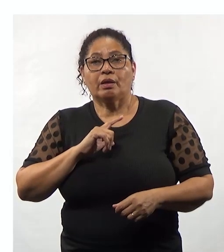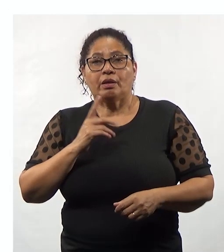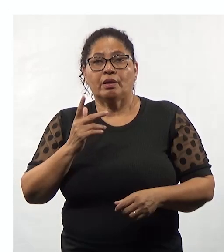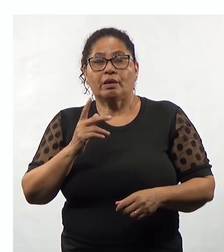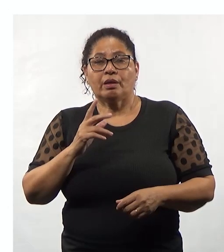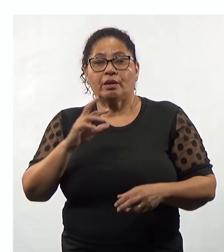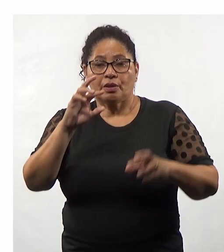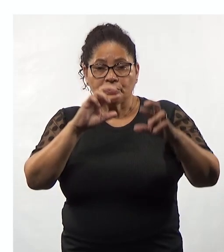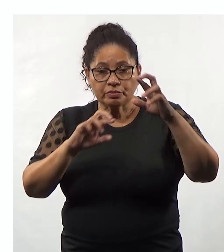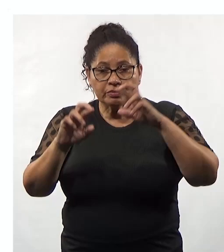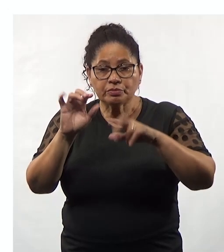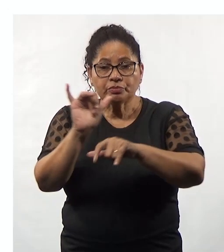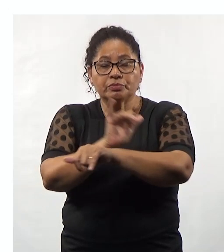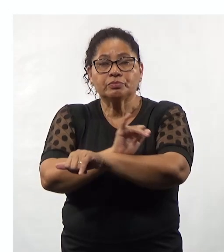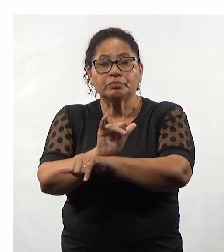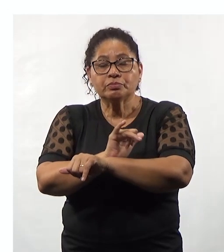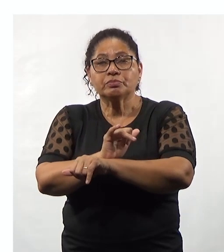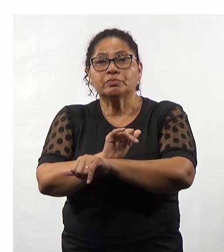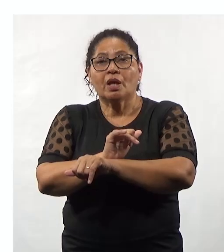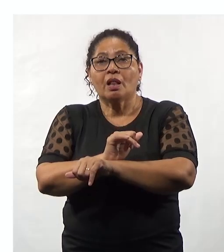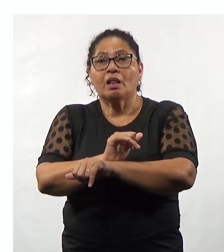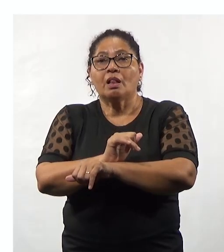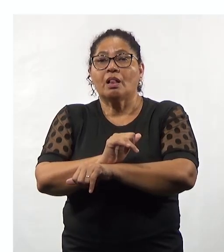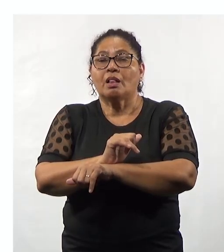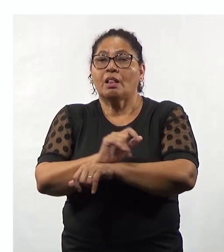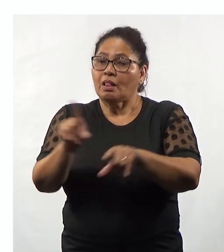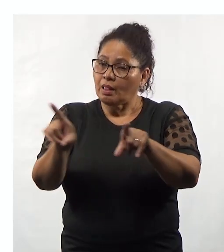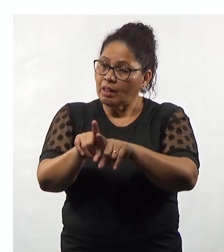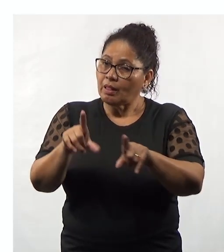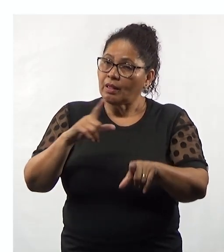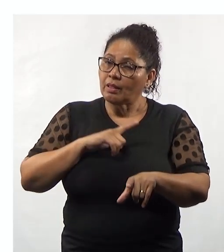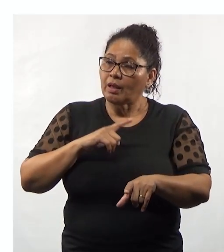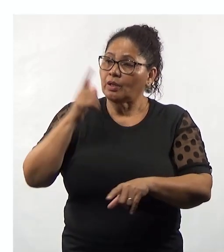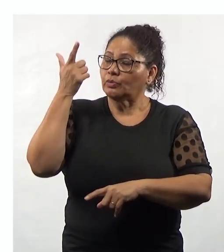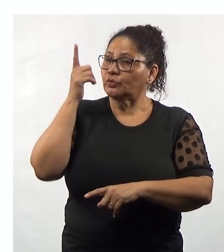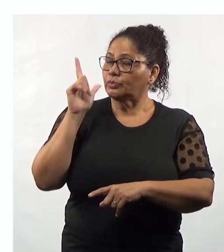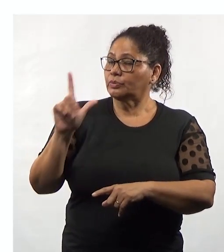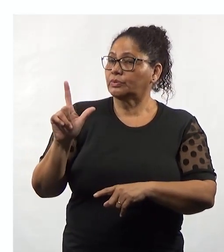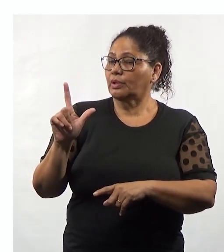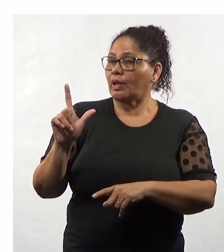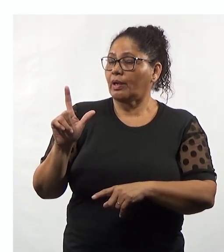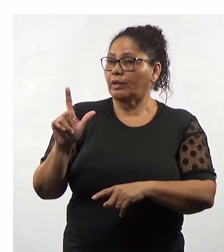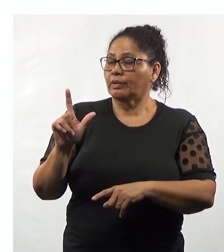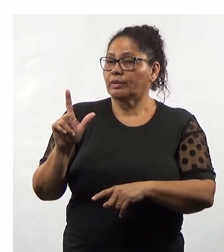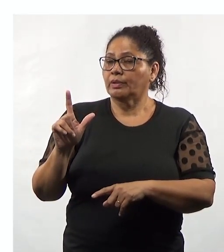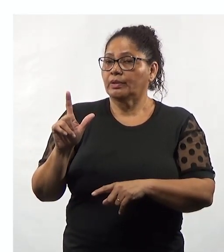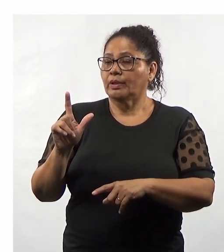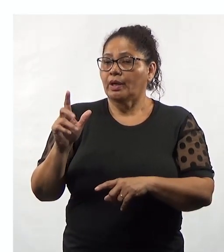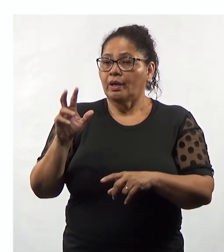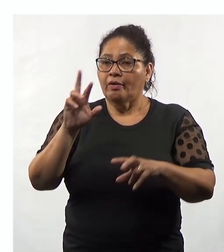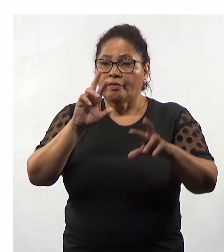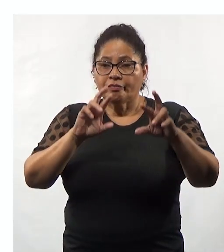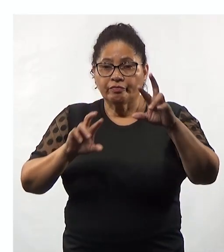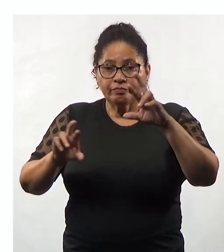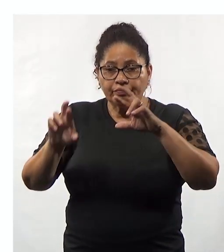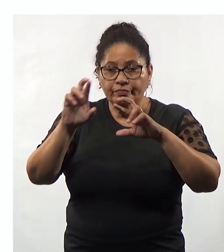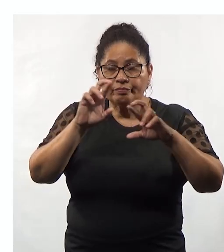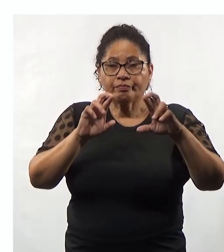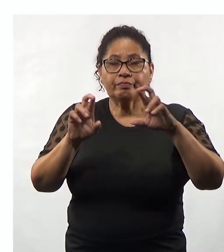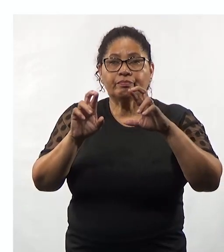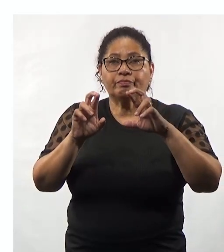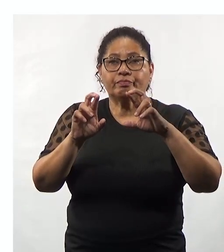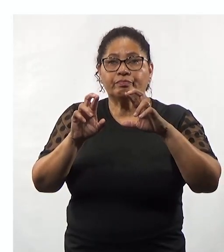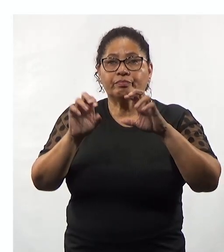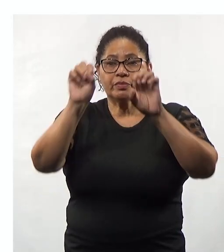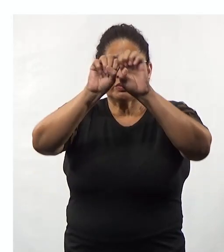além da visão estratégica, ela também tem, ela consegue colocar essa visão estratégica através